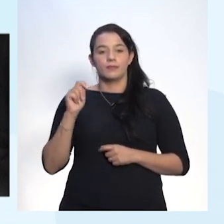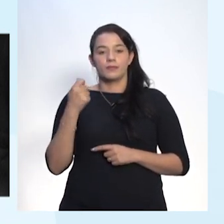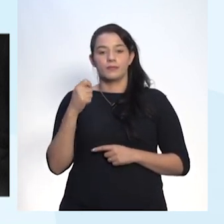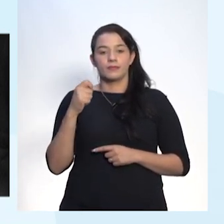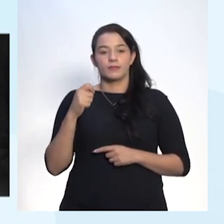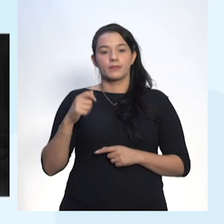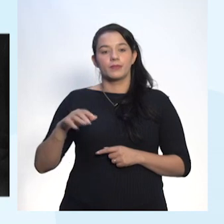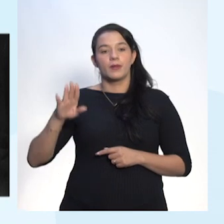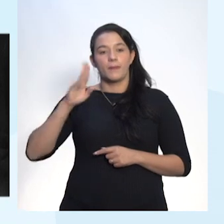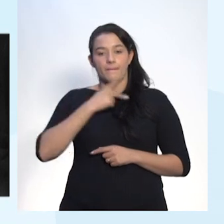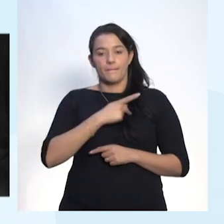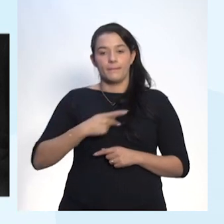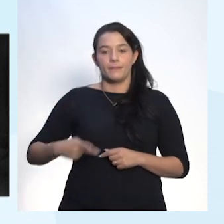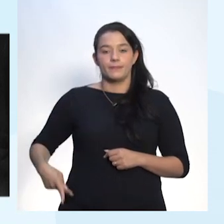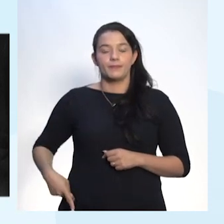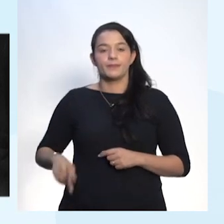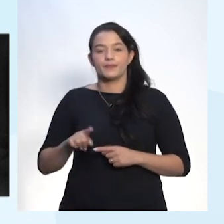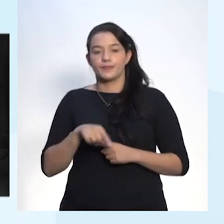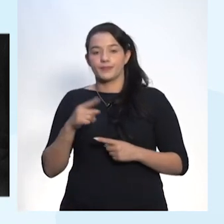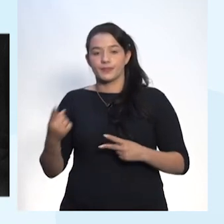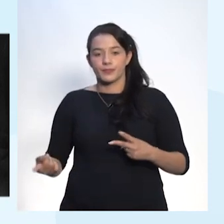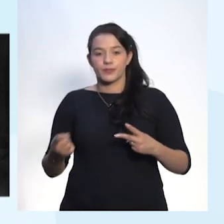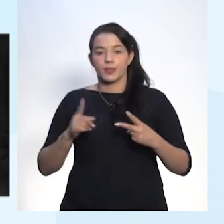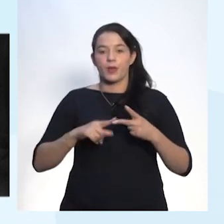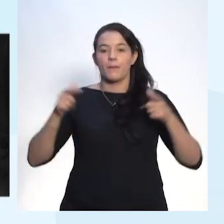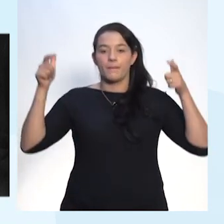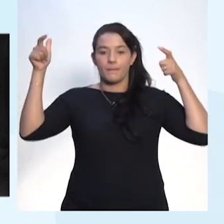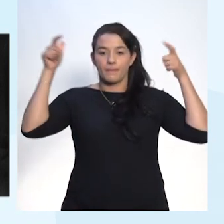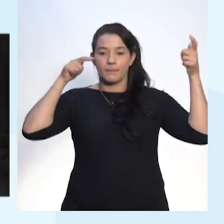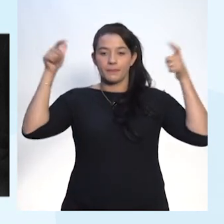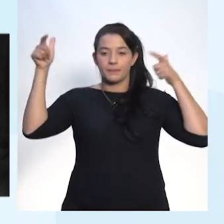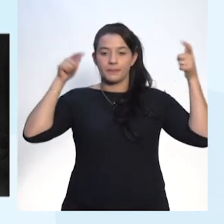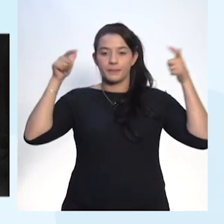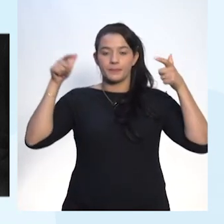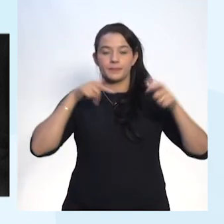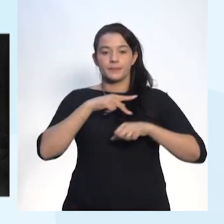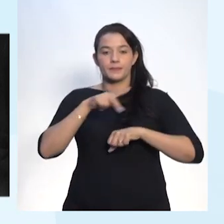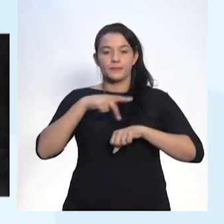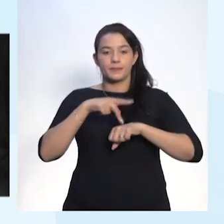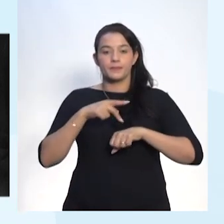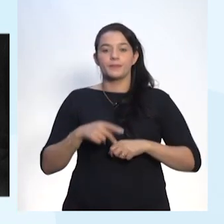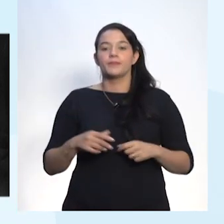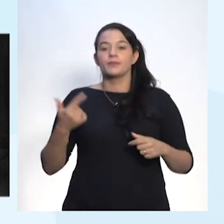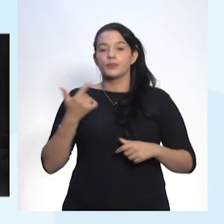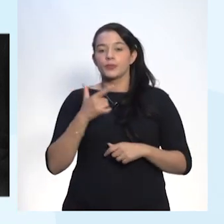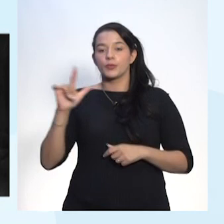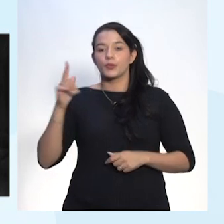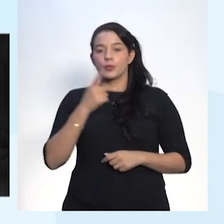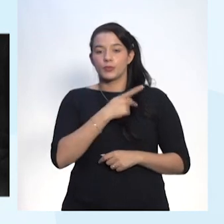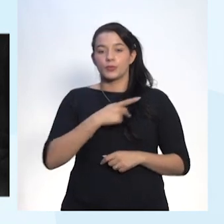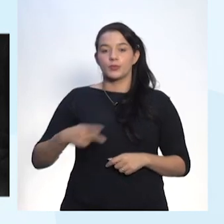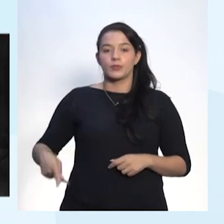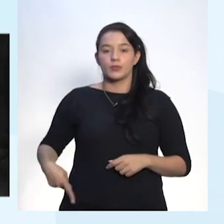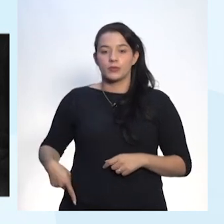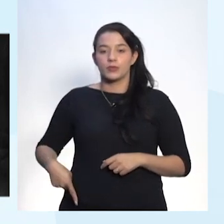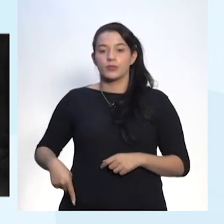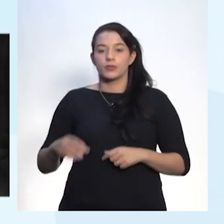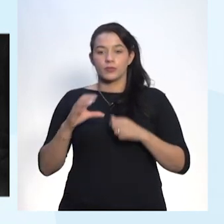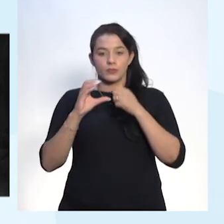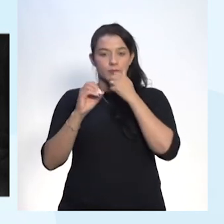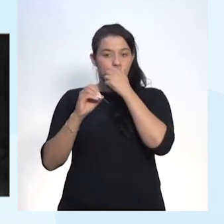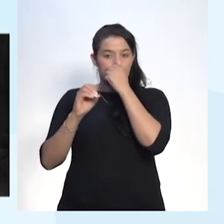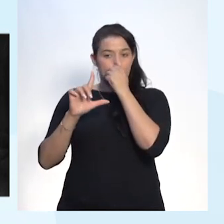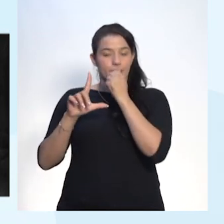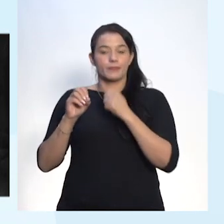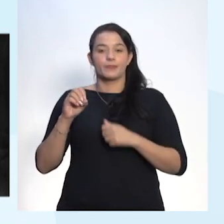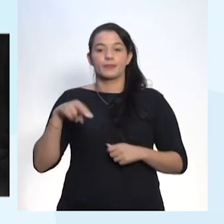Juan Domingos Perón, presidente do México, Lázaro Cárdenas, presidente da Colômbia,